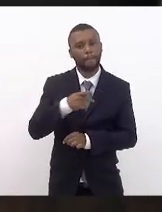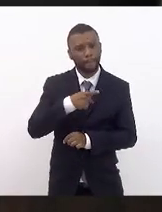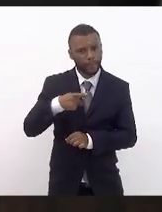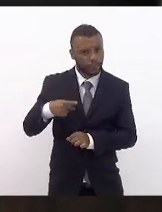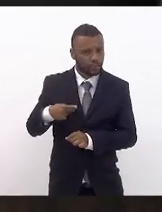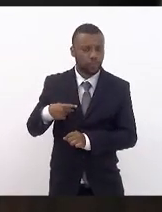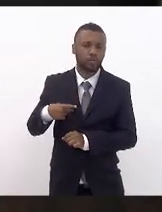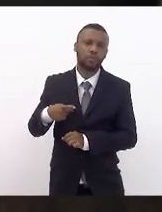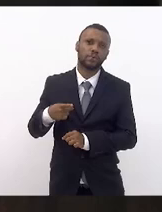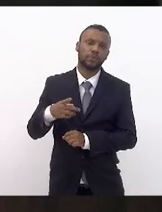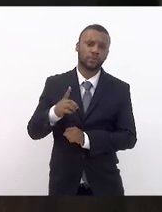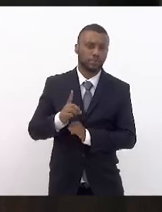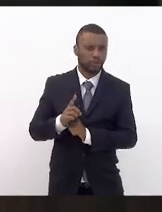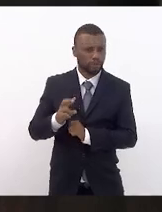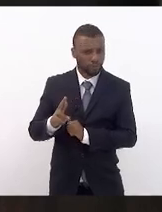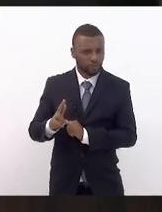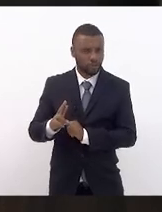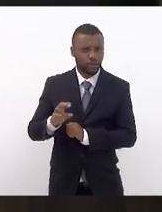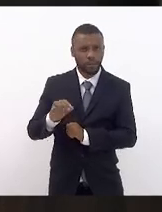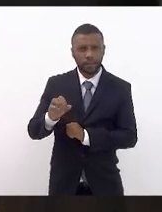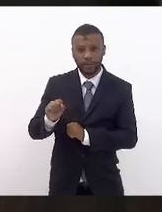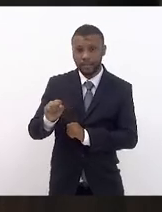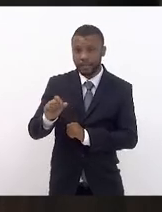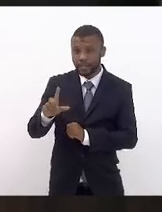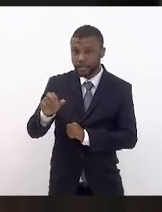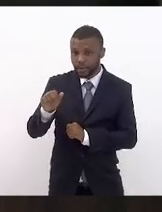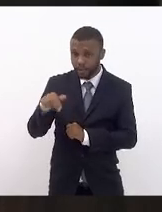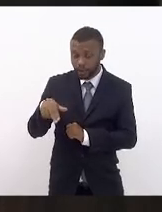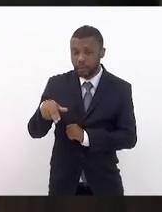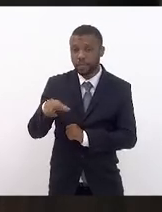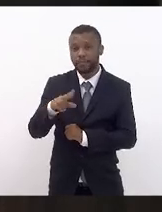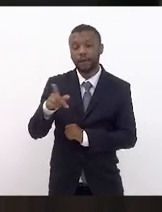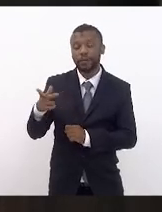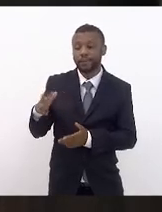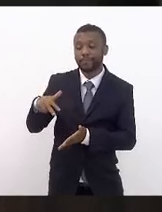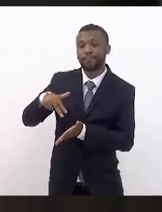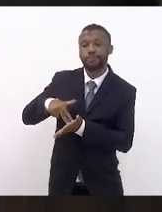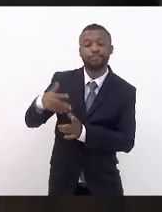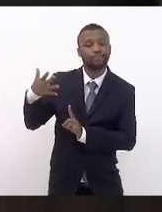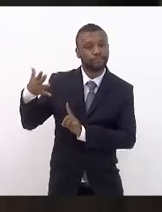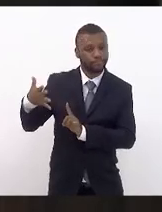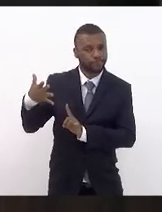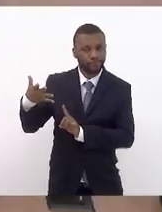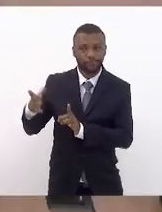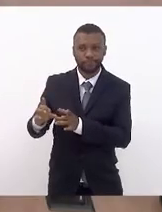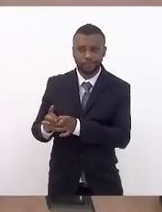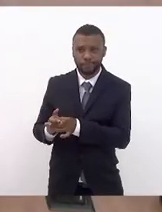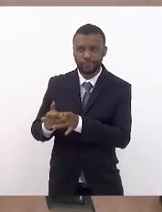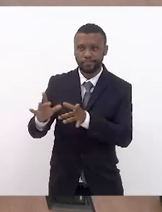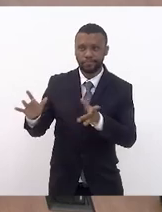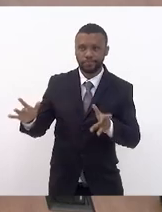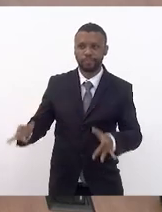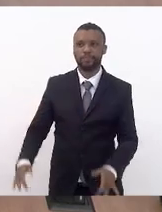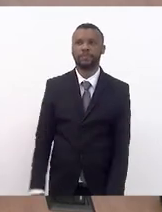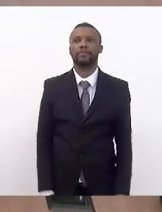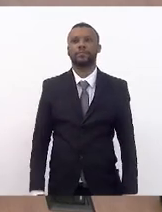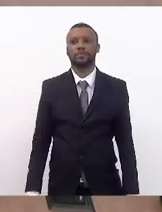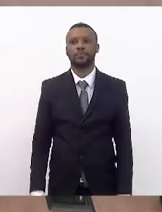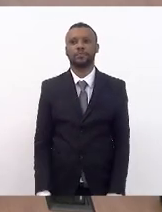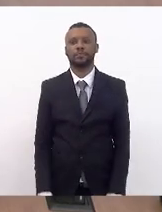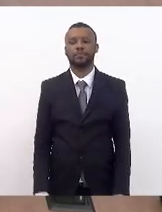Azevedo, que irá fazer uso ali da nossa plenária. Fique à vontade.